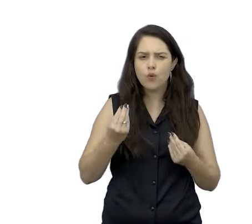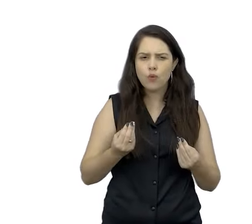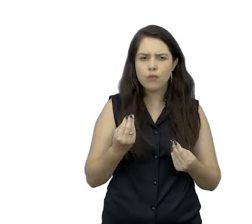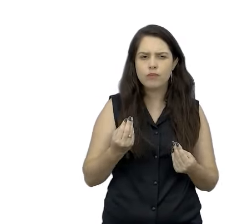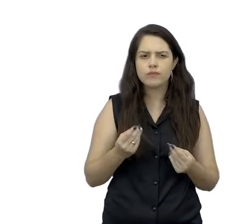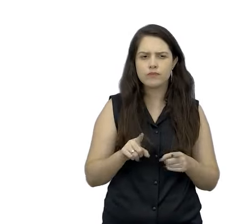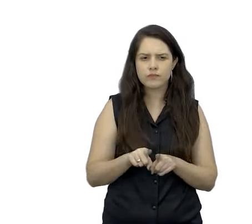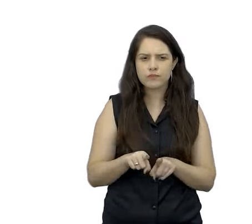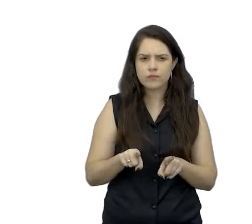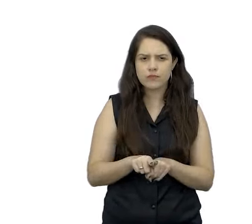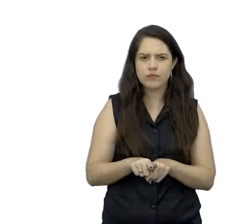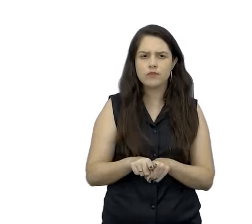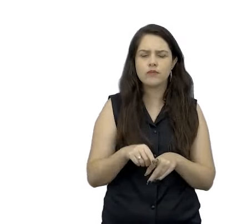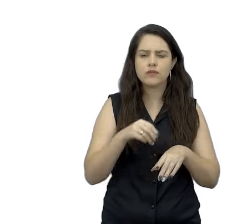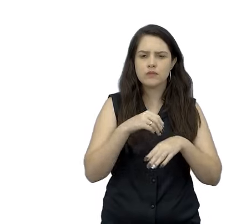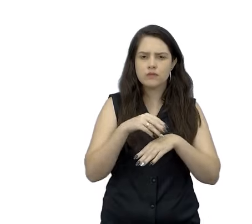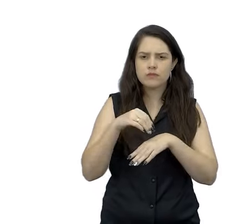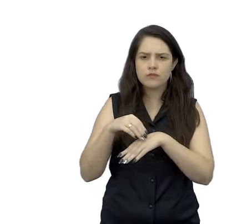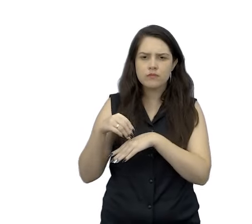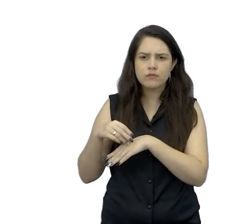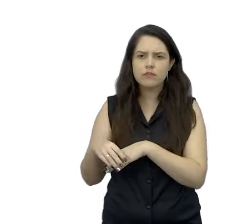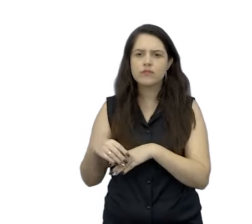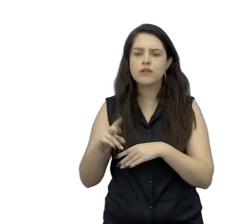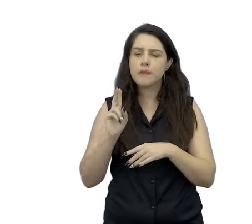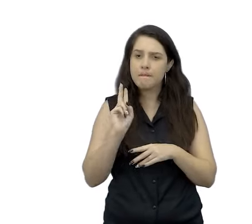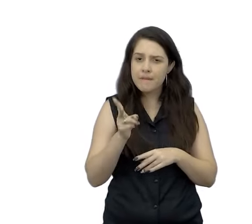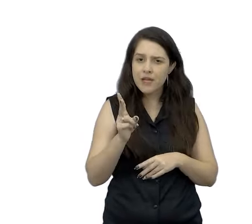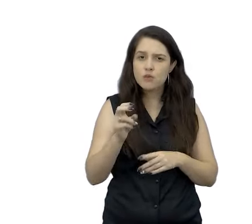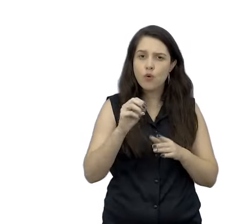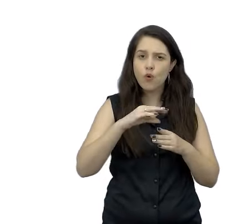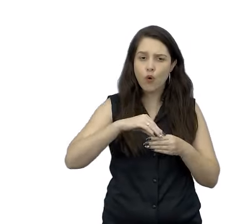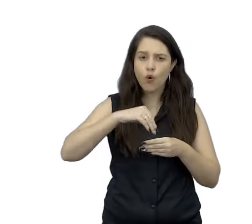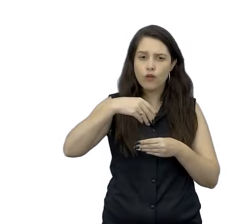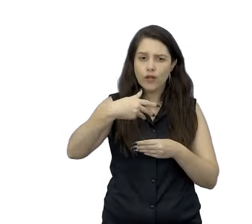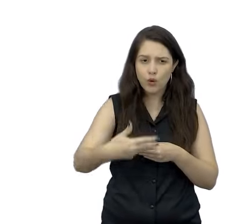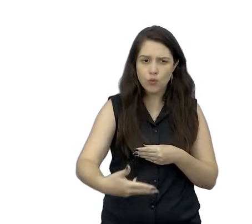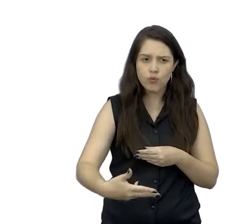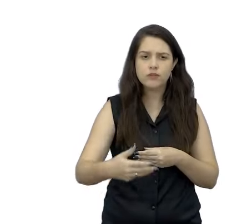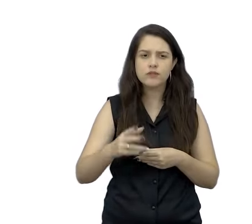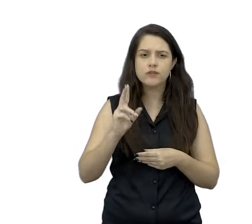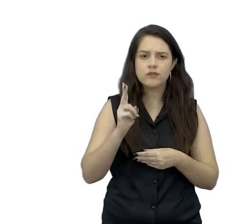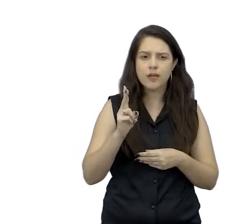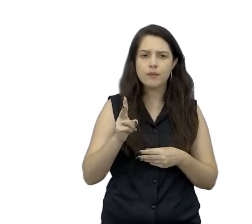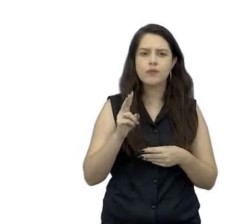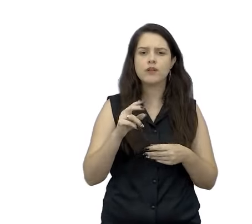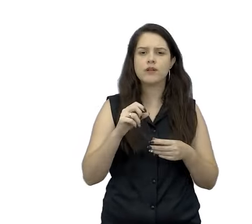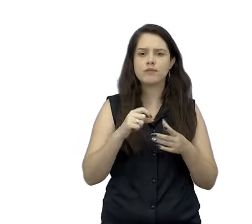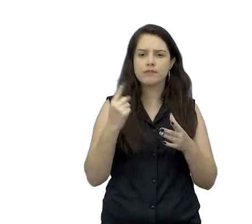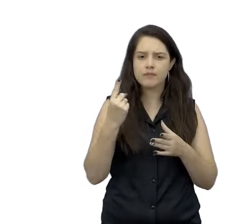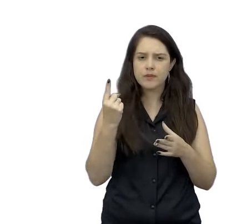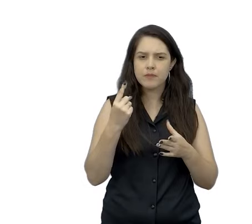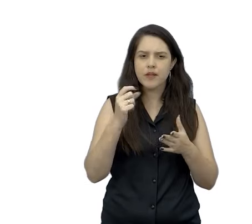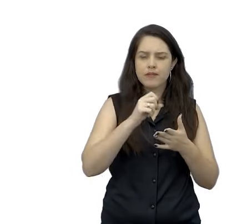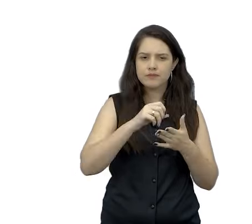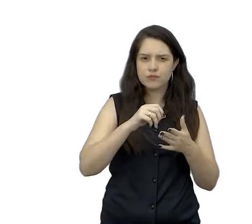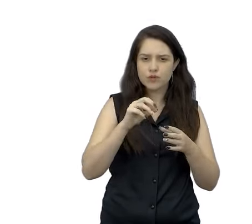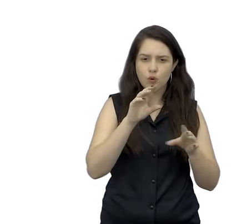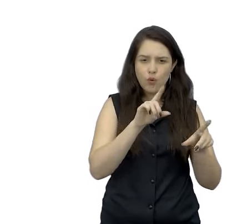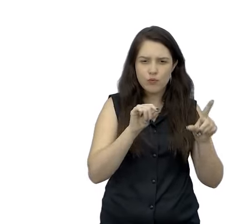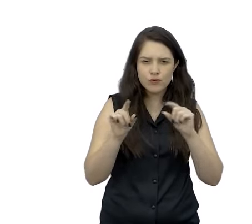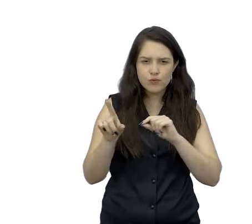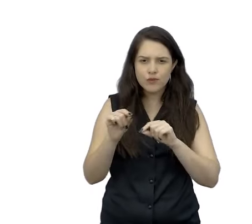pesquisas também mostram, né, que ensinar o mesmo conteúdo em menos tempo, sem que haja as devidas condições,